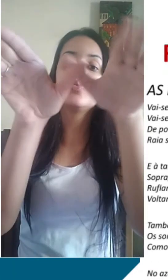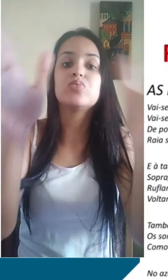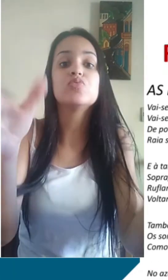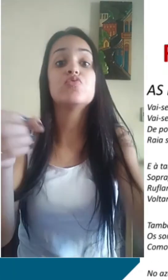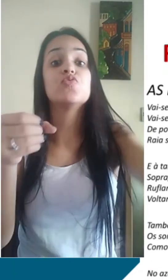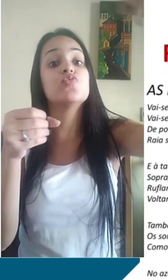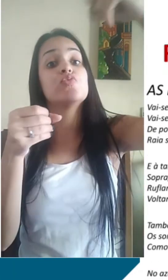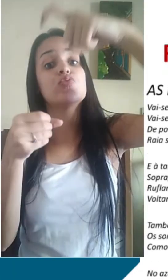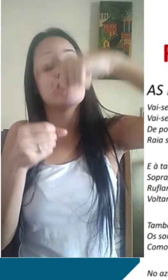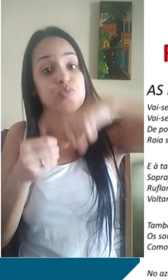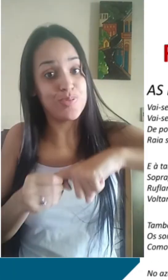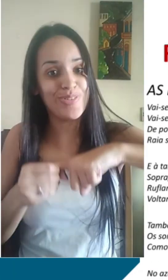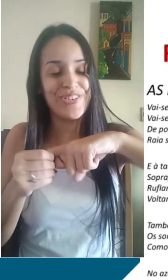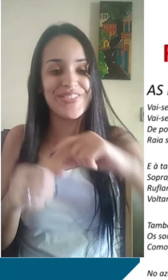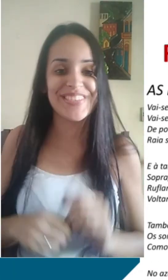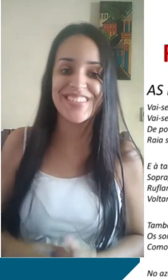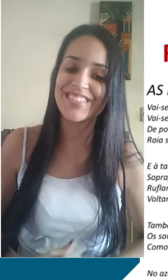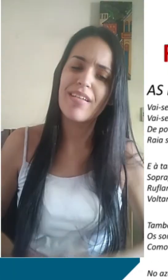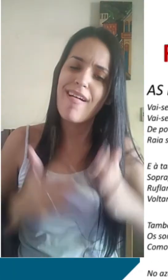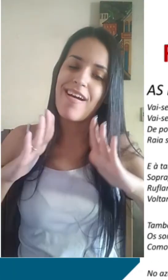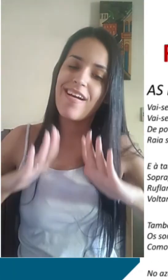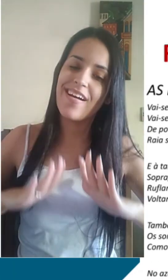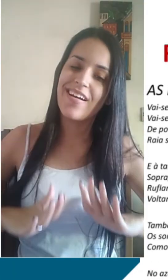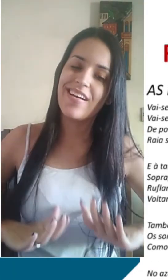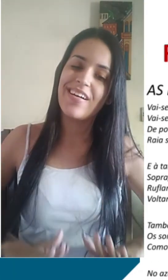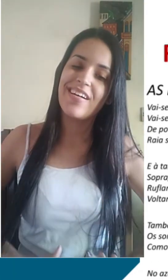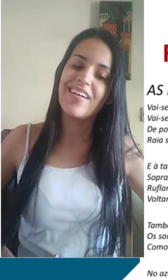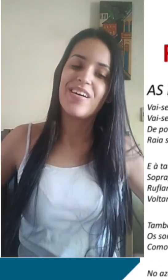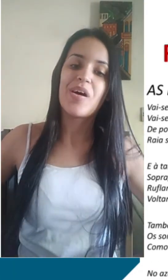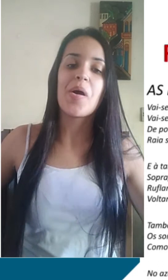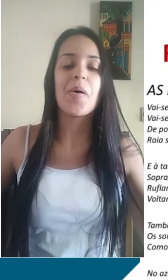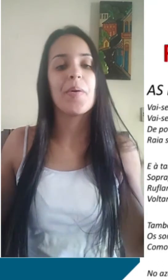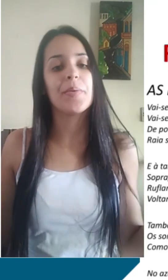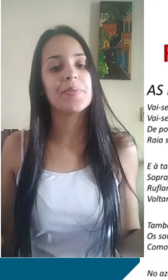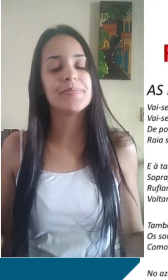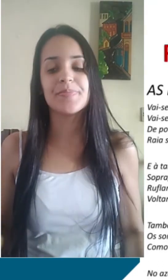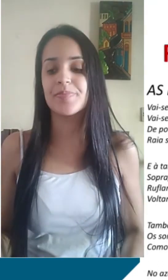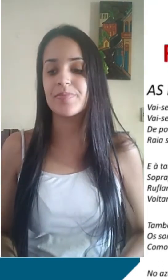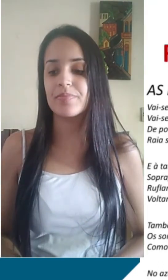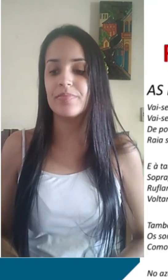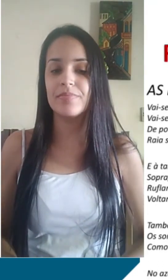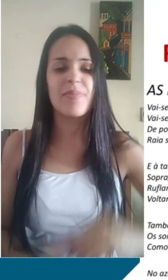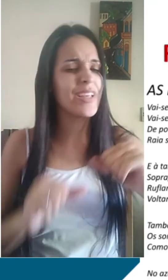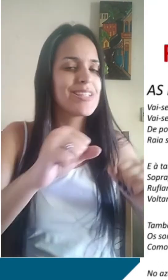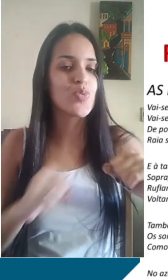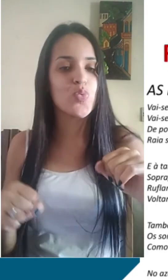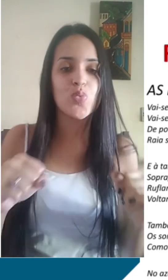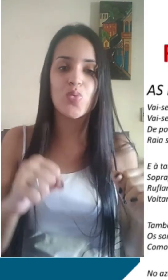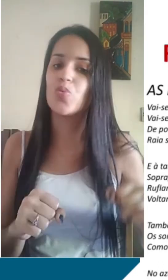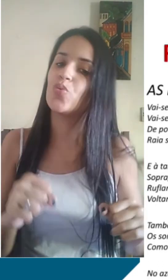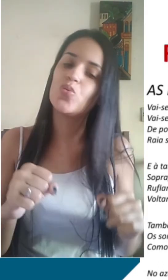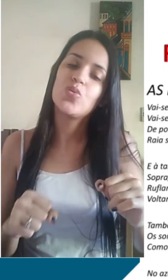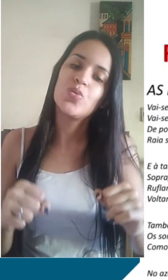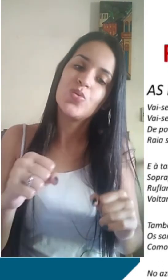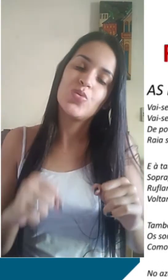elas, serenas, ruflando as asas, sacudindo as penas, voltam todas em